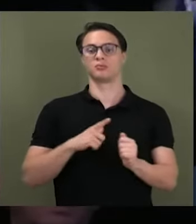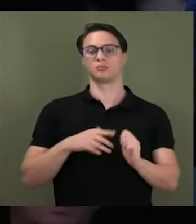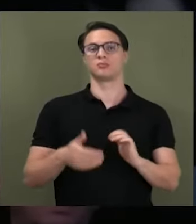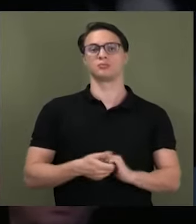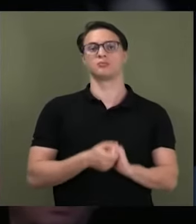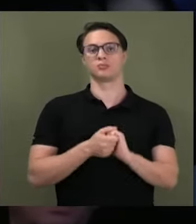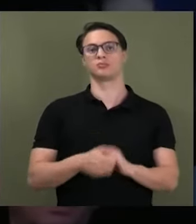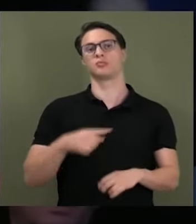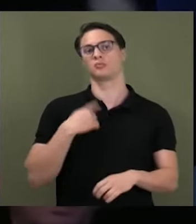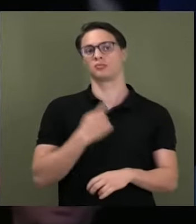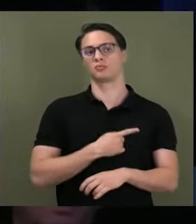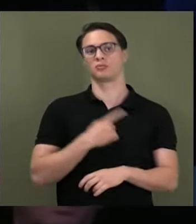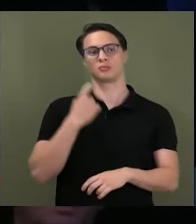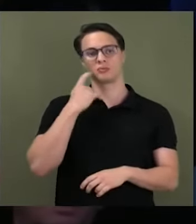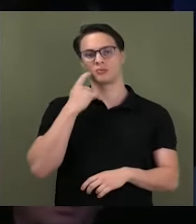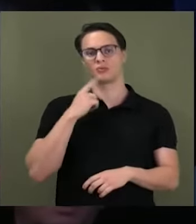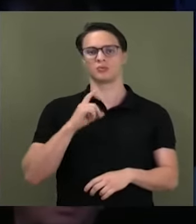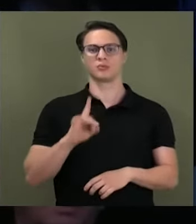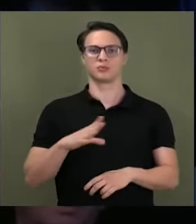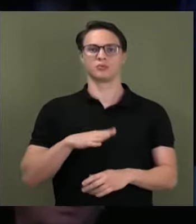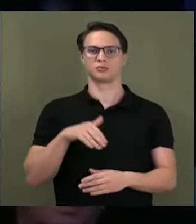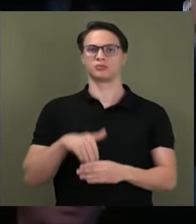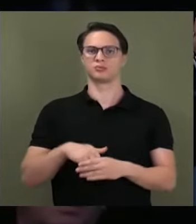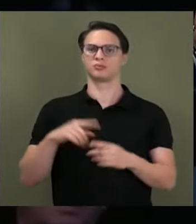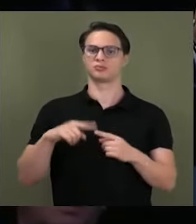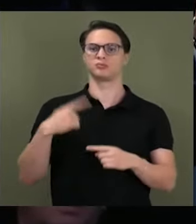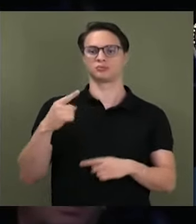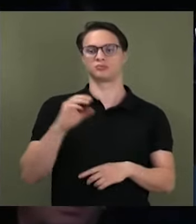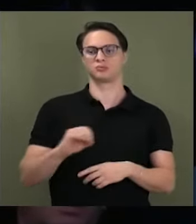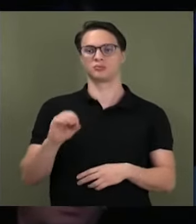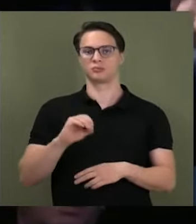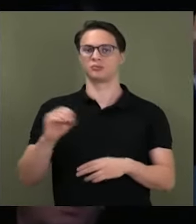a gente trazer fora do calor da eleição, pós-outubro, para cá para o plenário novamente e decidir.